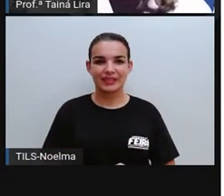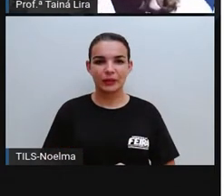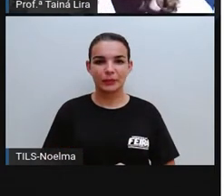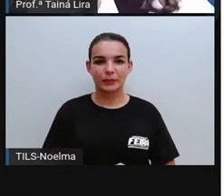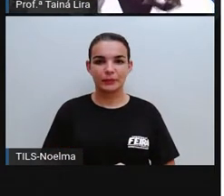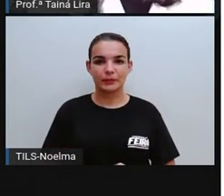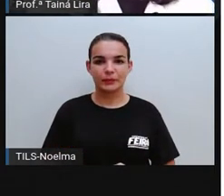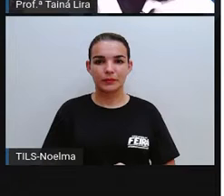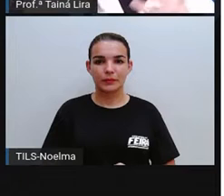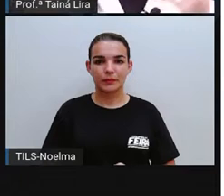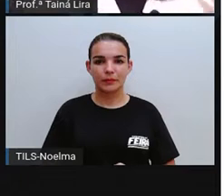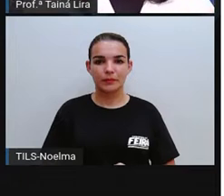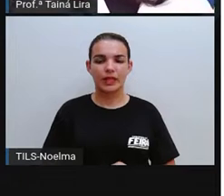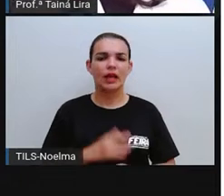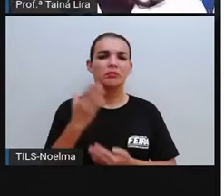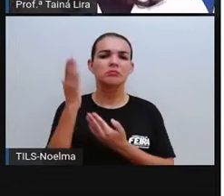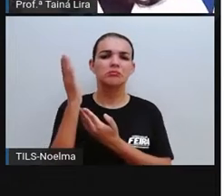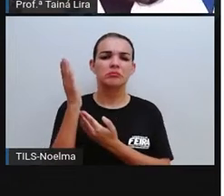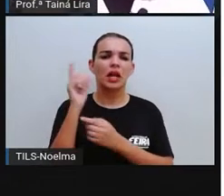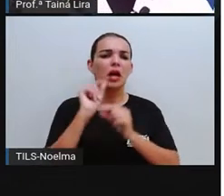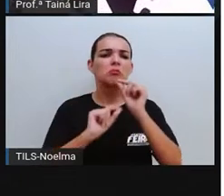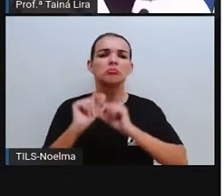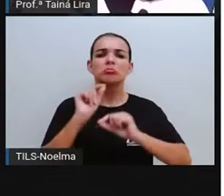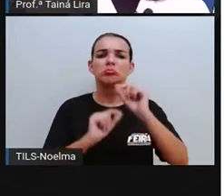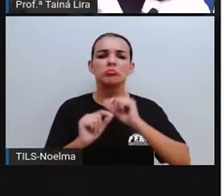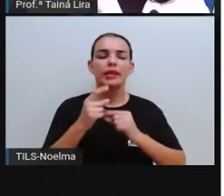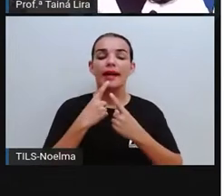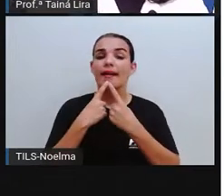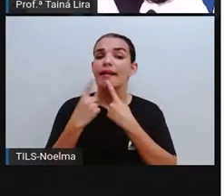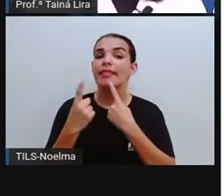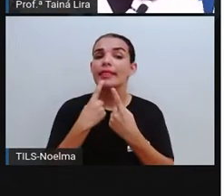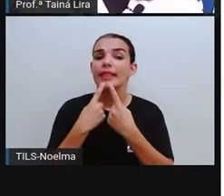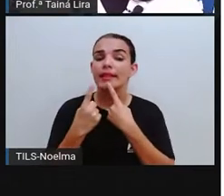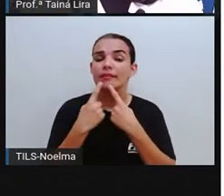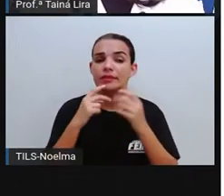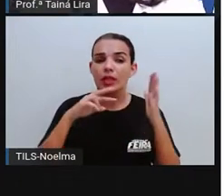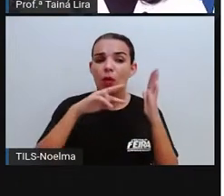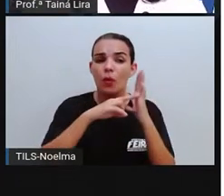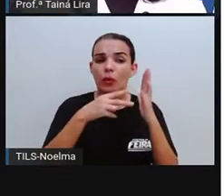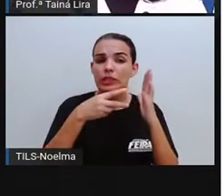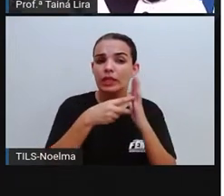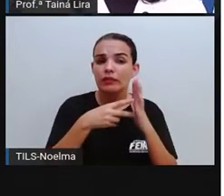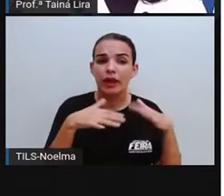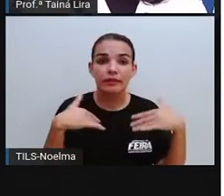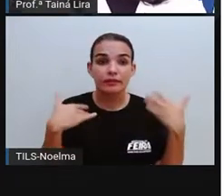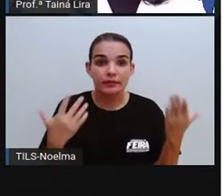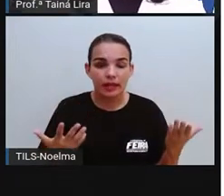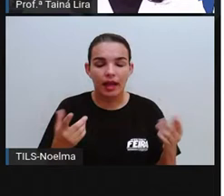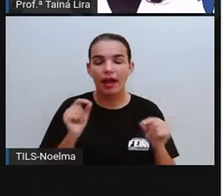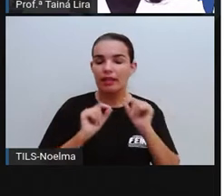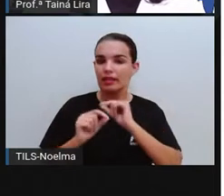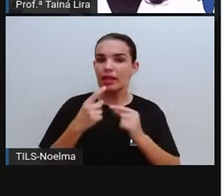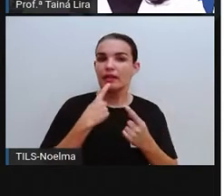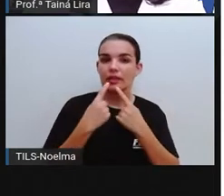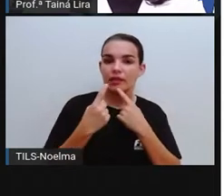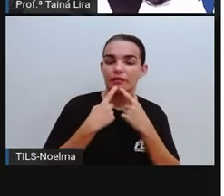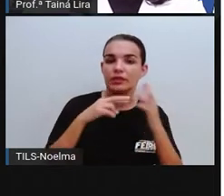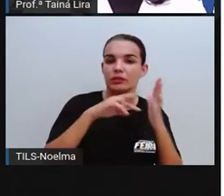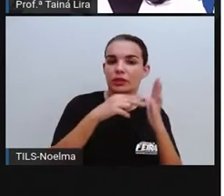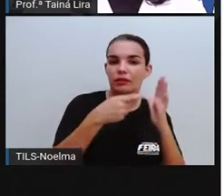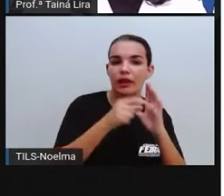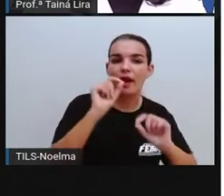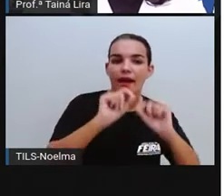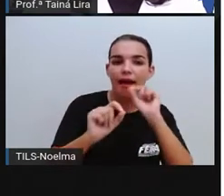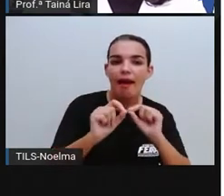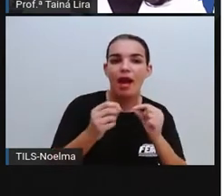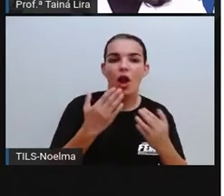Olha lá. O que é a entrevista? Então, olha só. A entrevista é a conversação entre duas ou